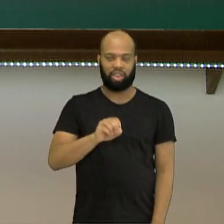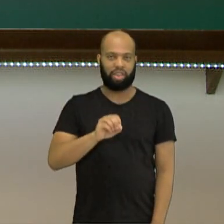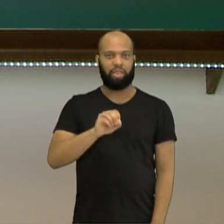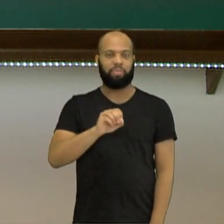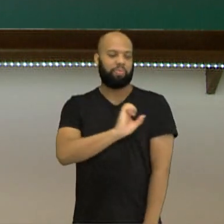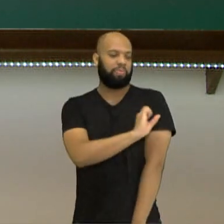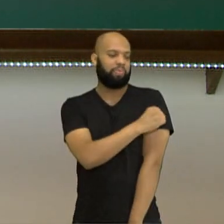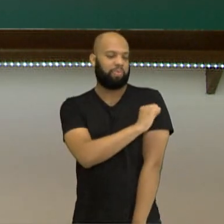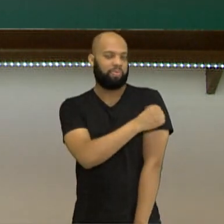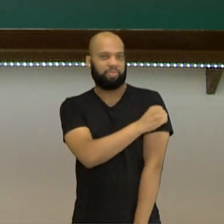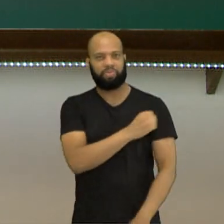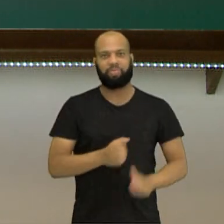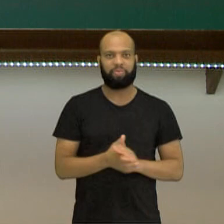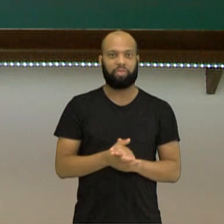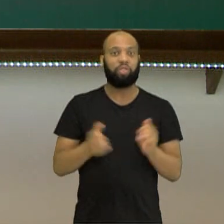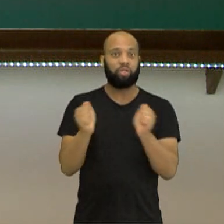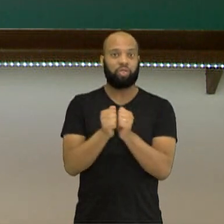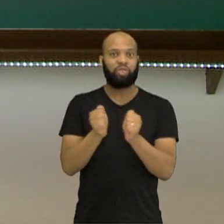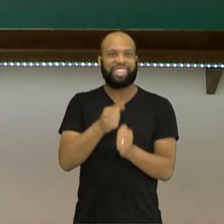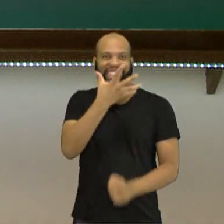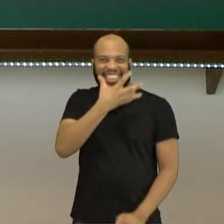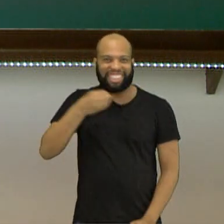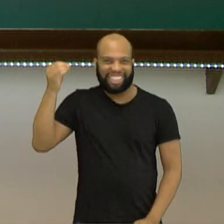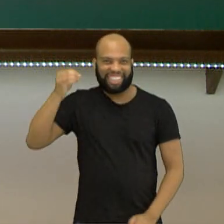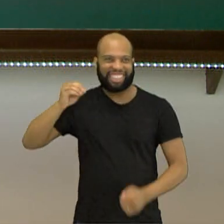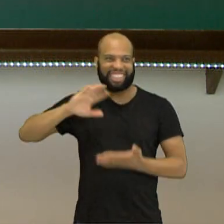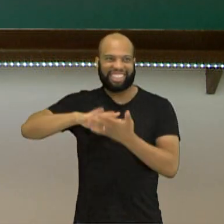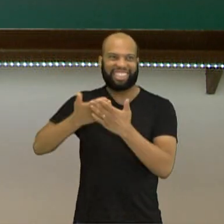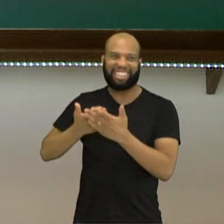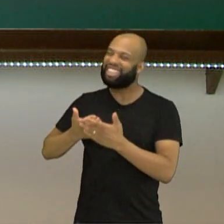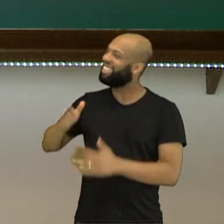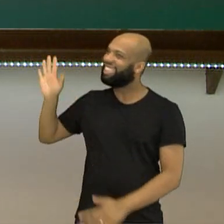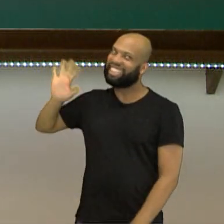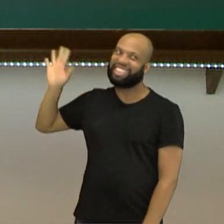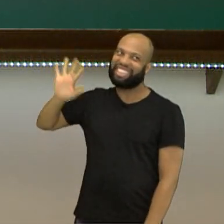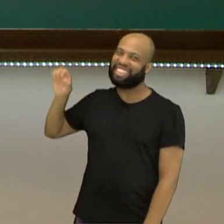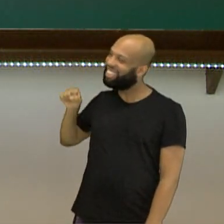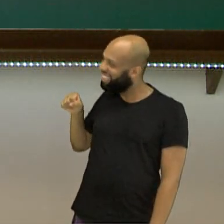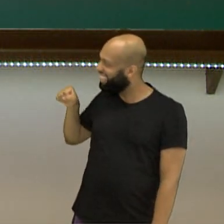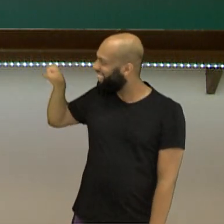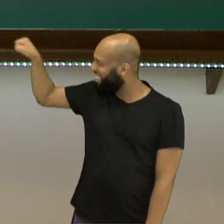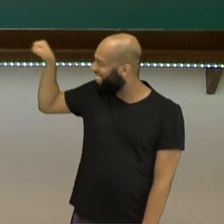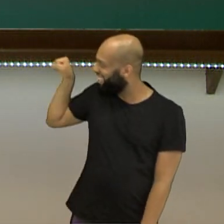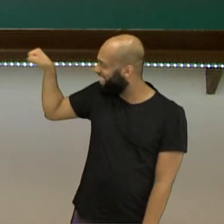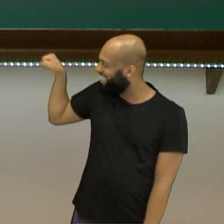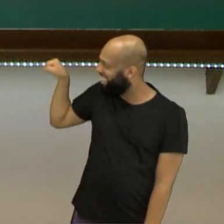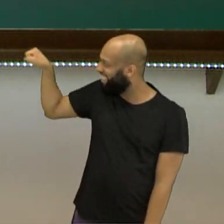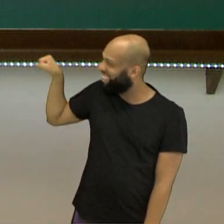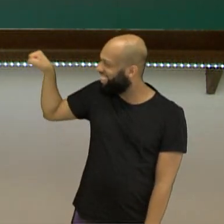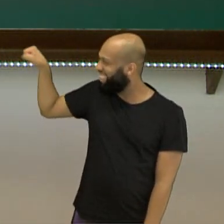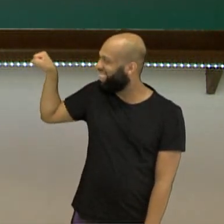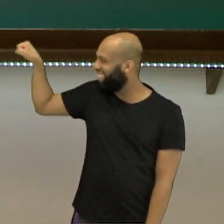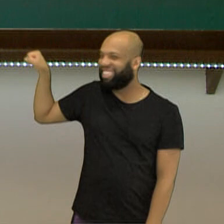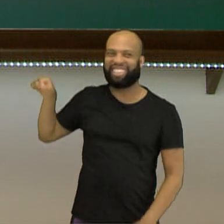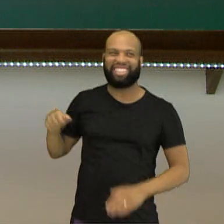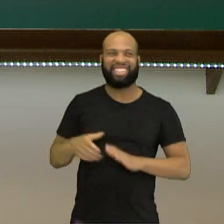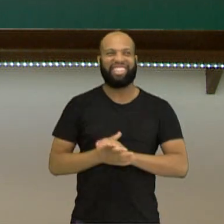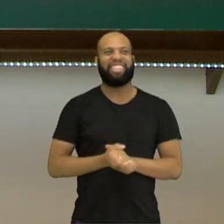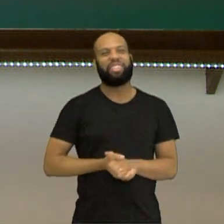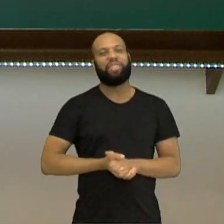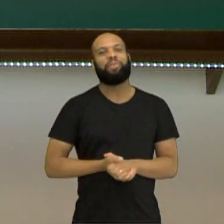8º ano. E aqui do meu lado, quem? Olha o Natan aqui. Beleza, Natan?